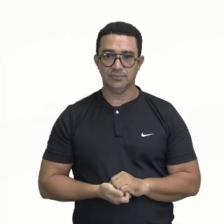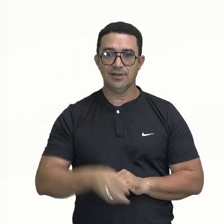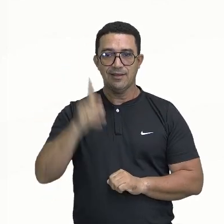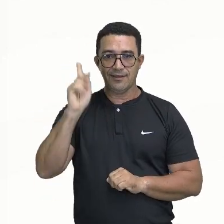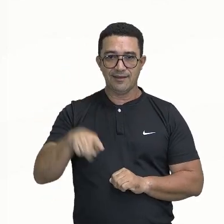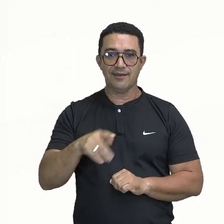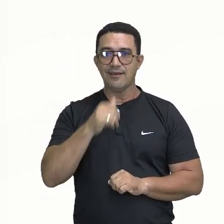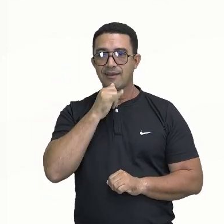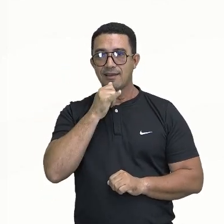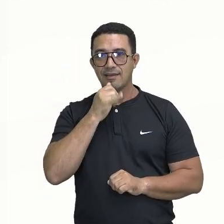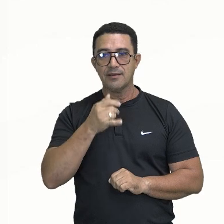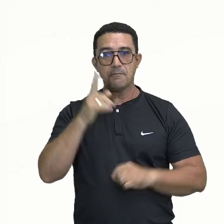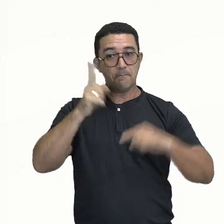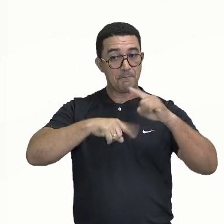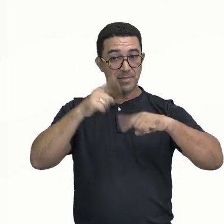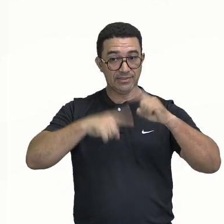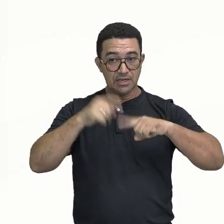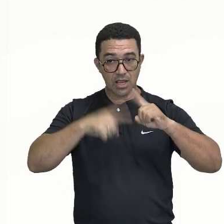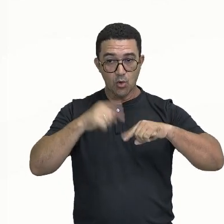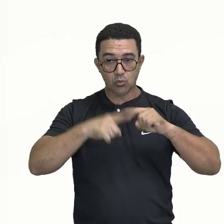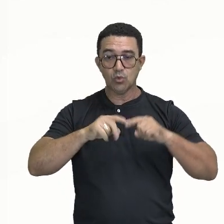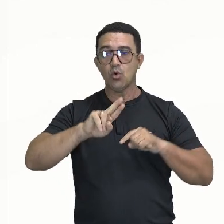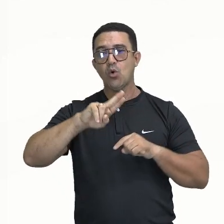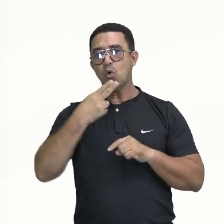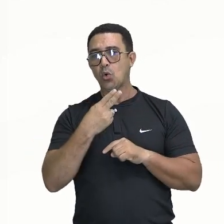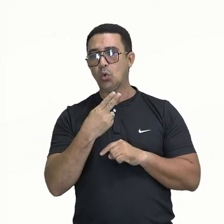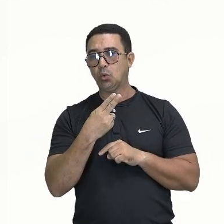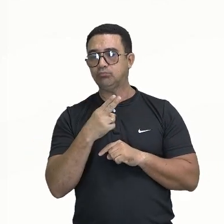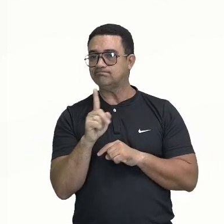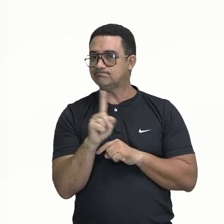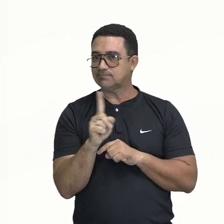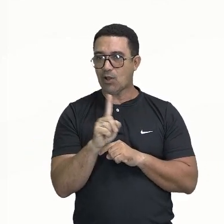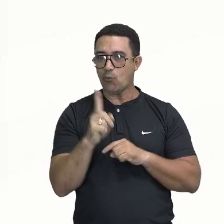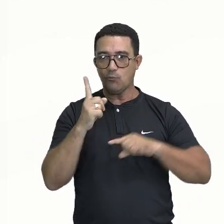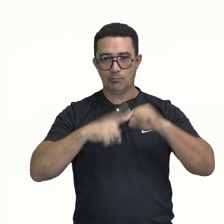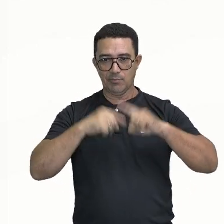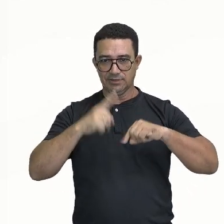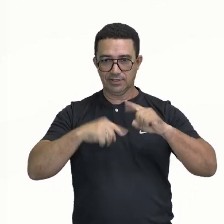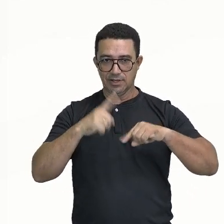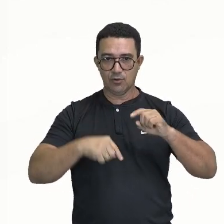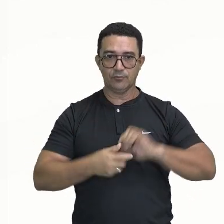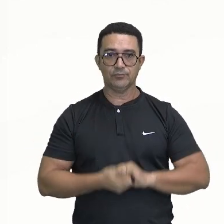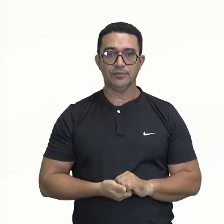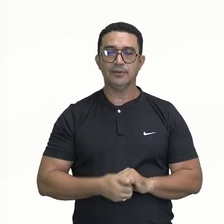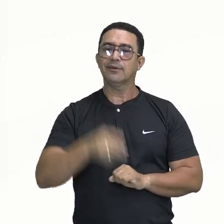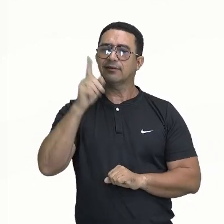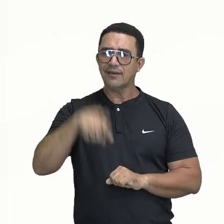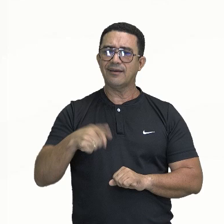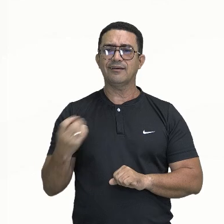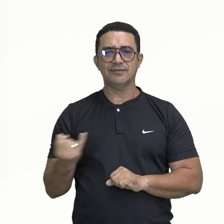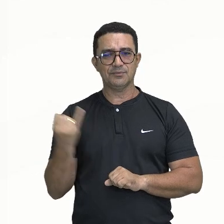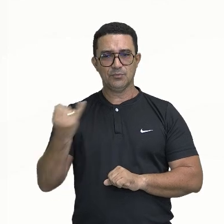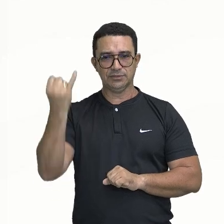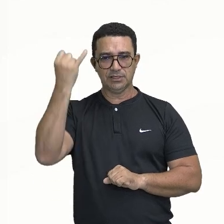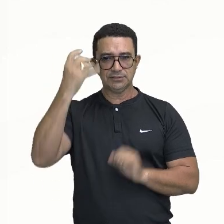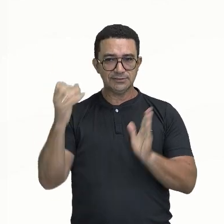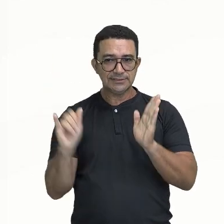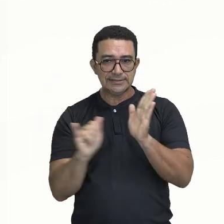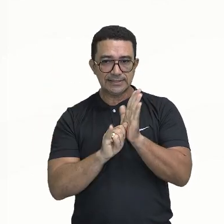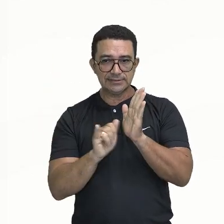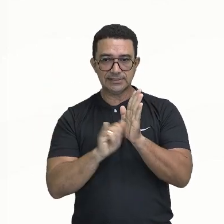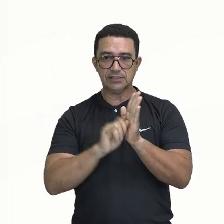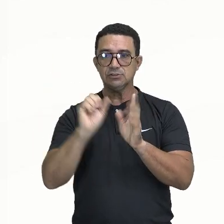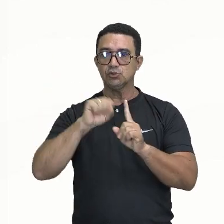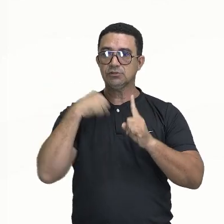natureza material ou imaterial. E sim, é algo muito importante dessa identidade